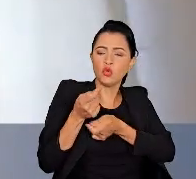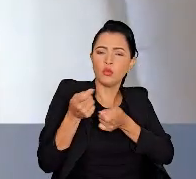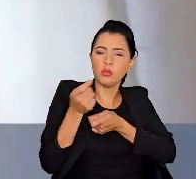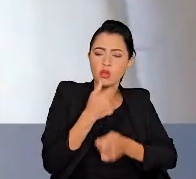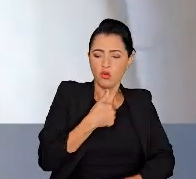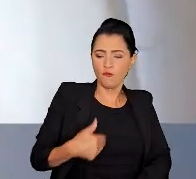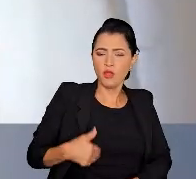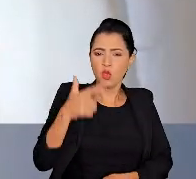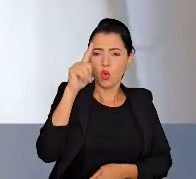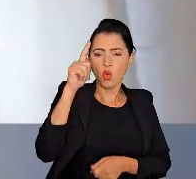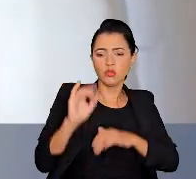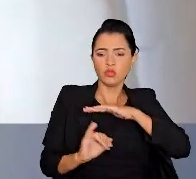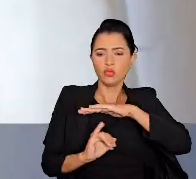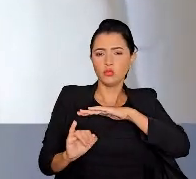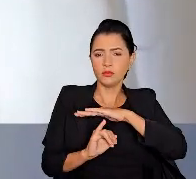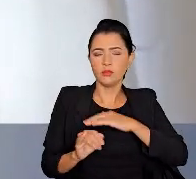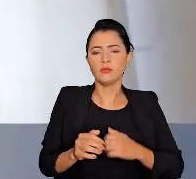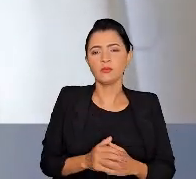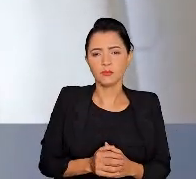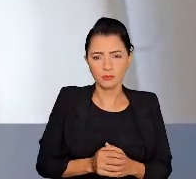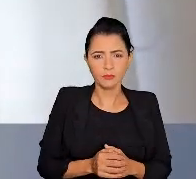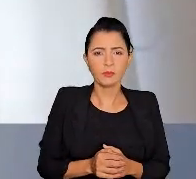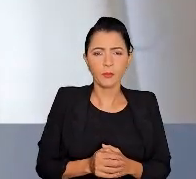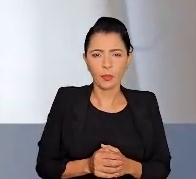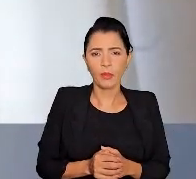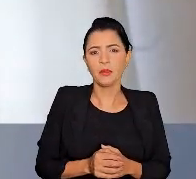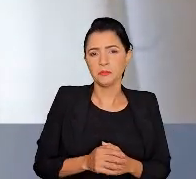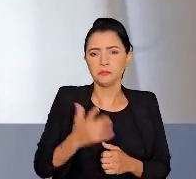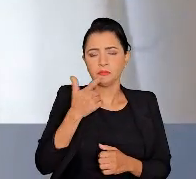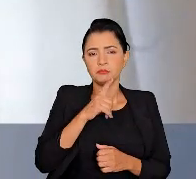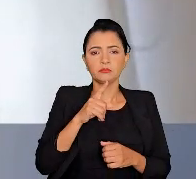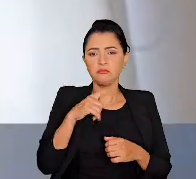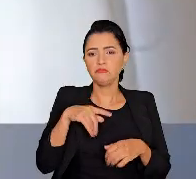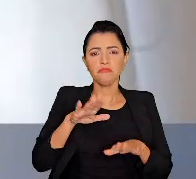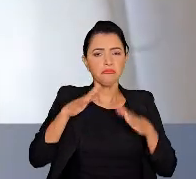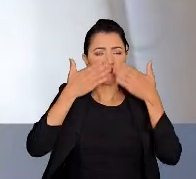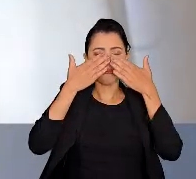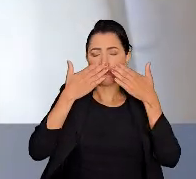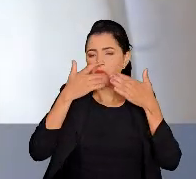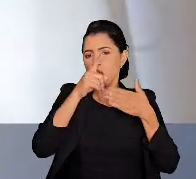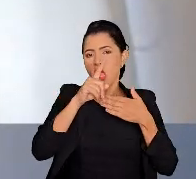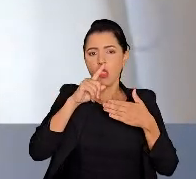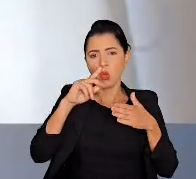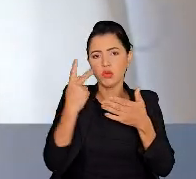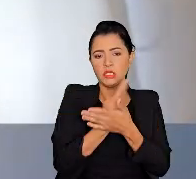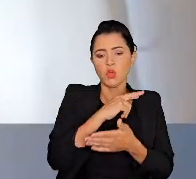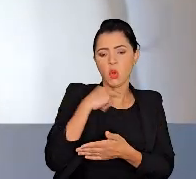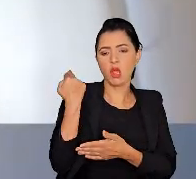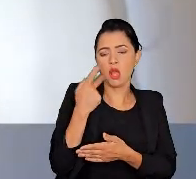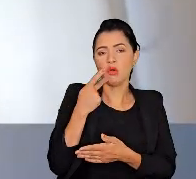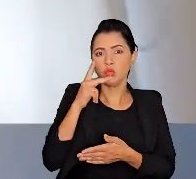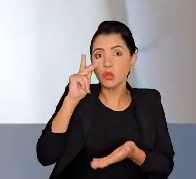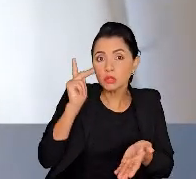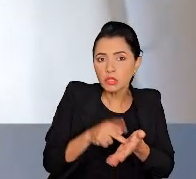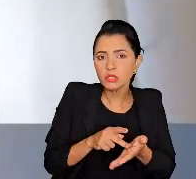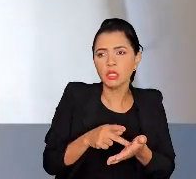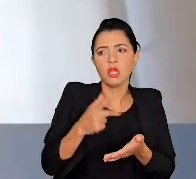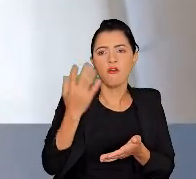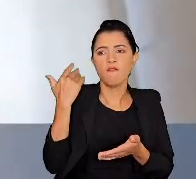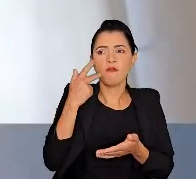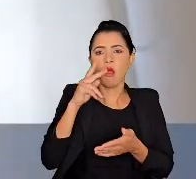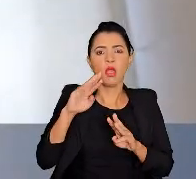outras instituições. A negação do Holocausto, seja o fato em si, as suas dimensões,